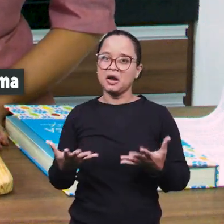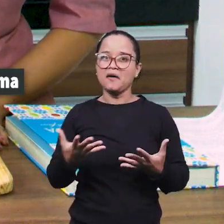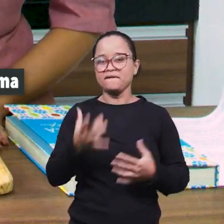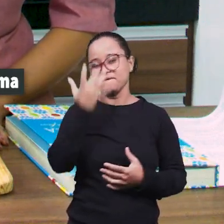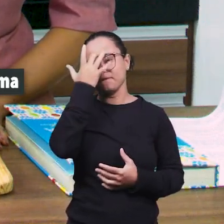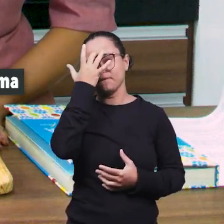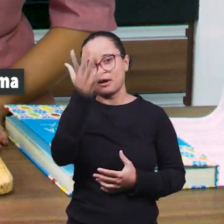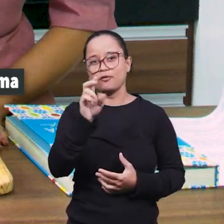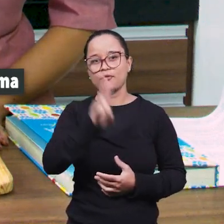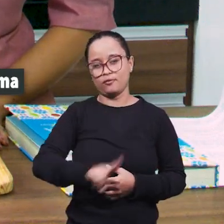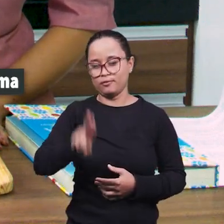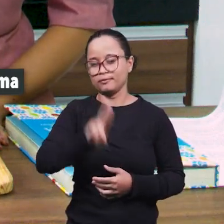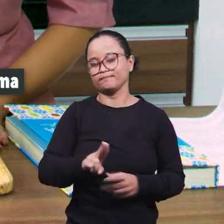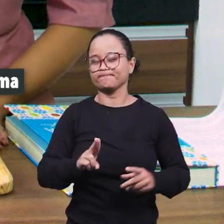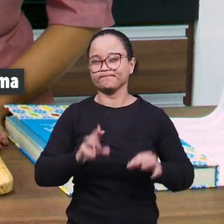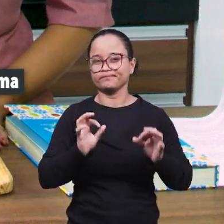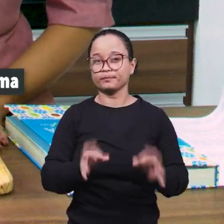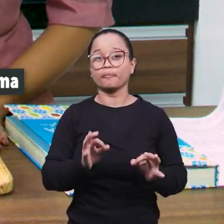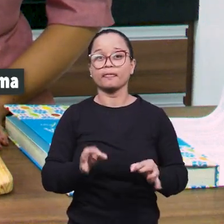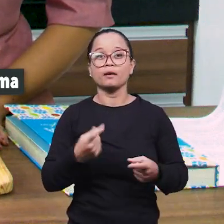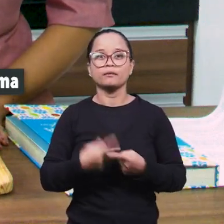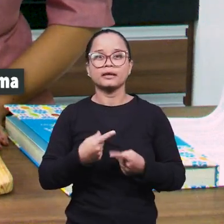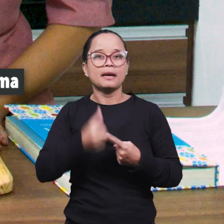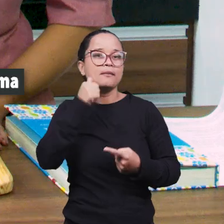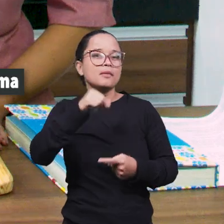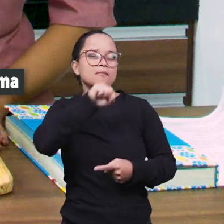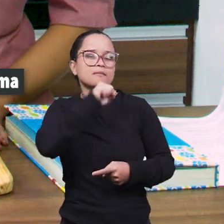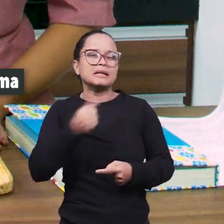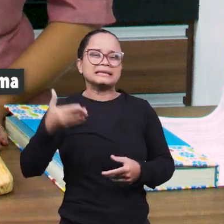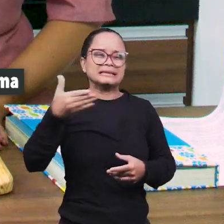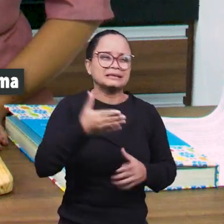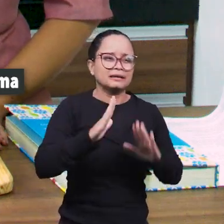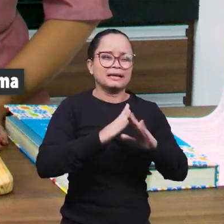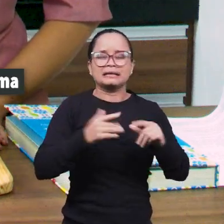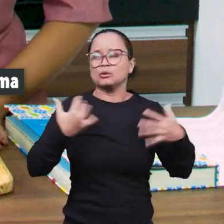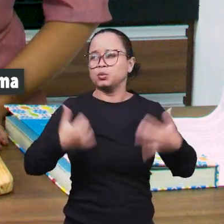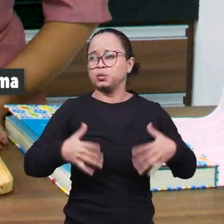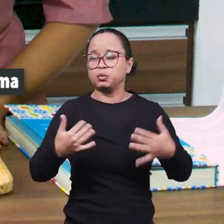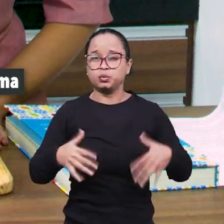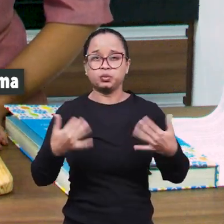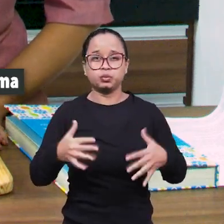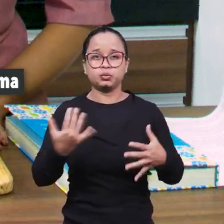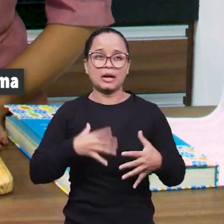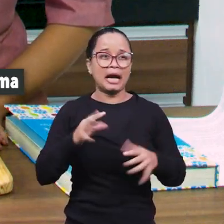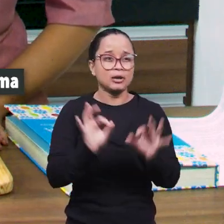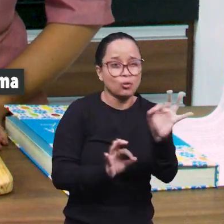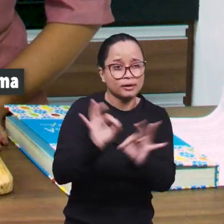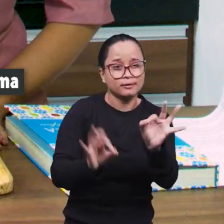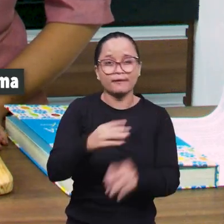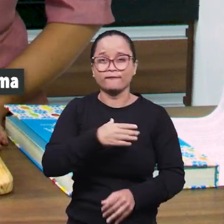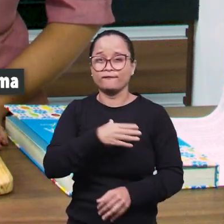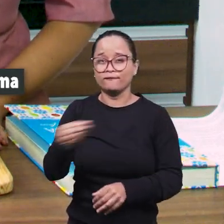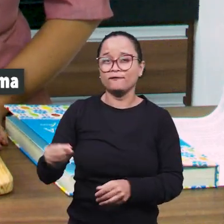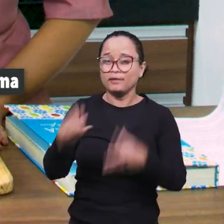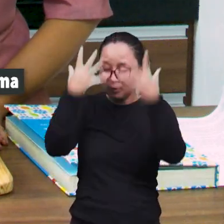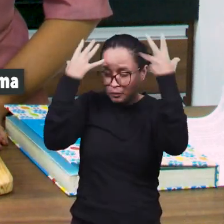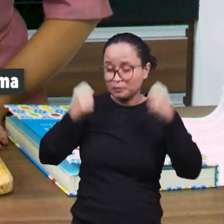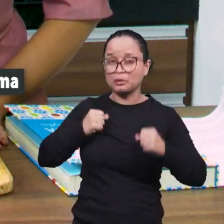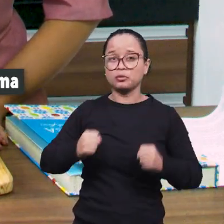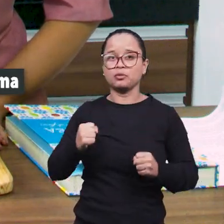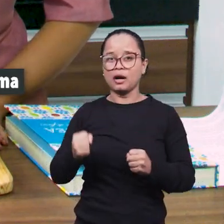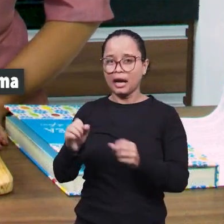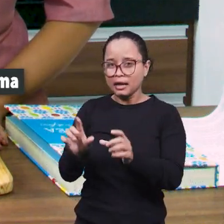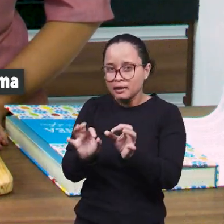da air fry, né, gente? Porque a mãe chega em casa correndo e arruma filho e vai, bota para tomar banho, montou o